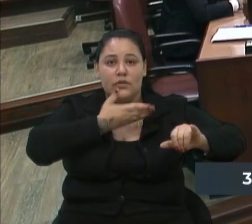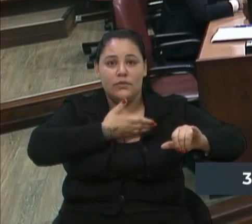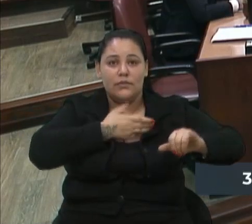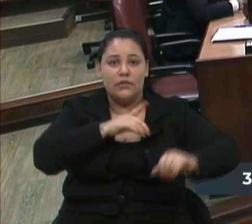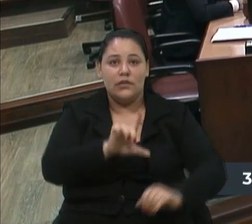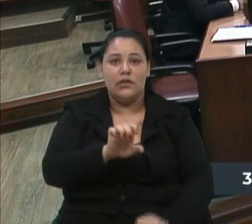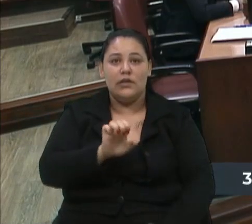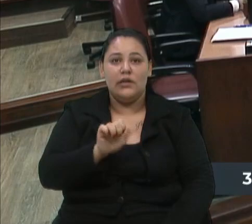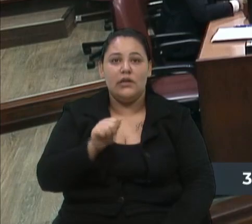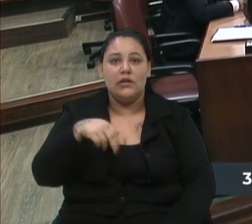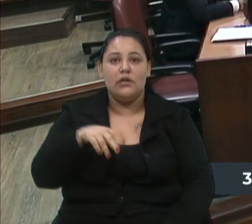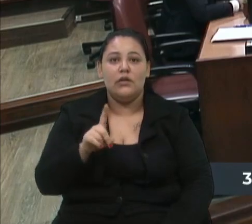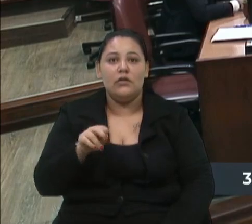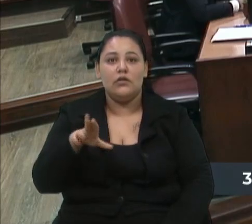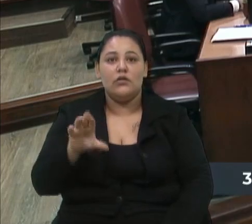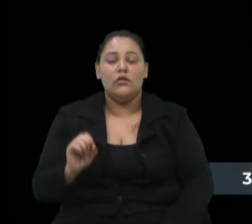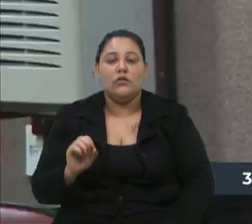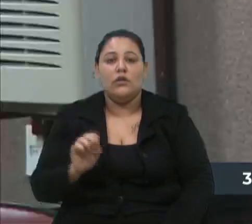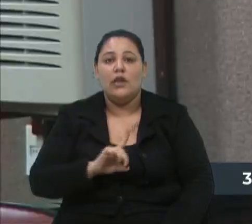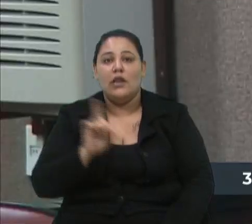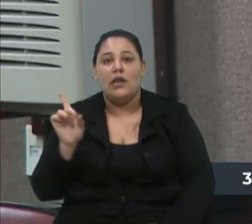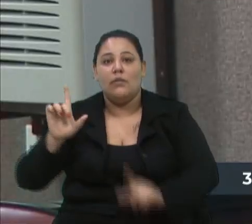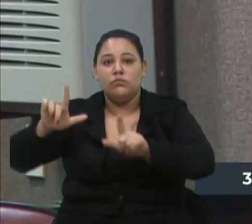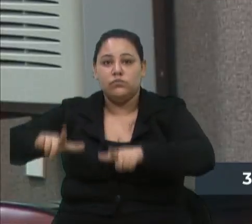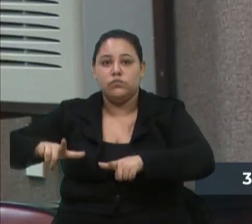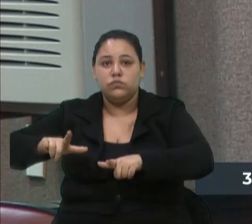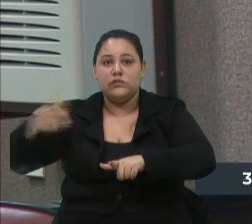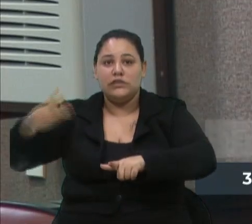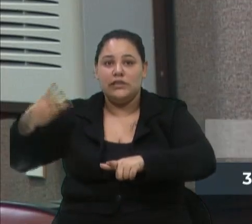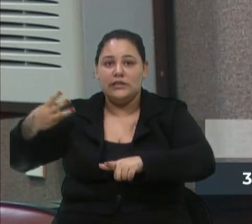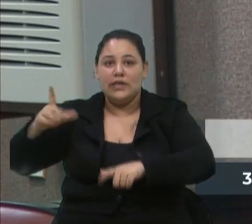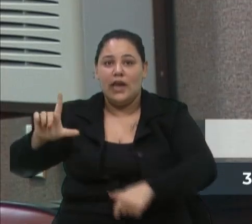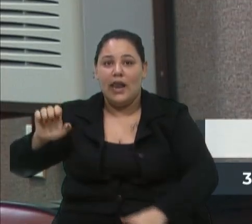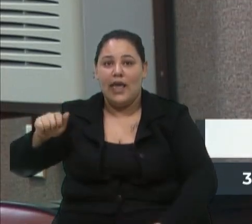Razadori, da Terceira Légua, que